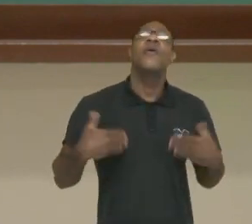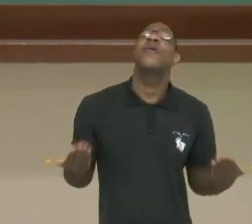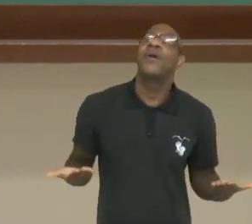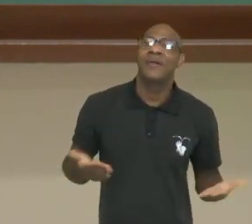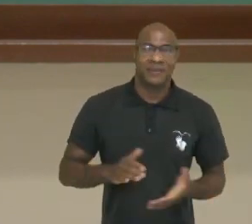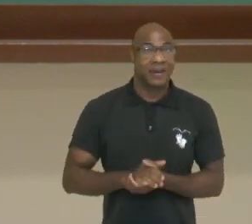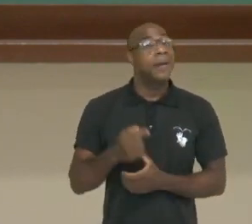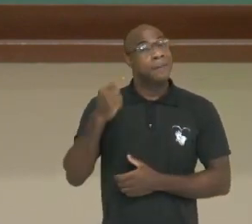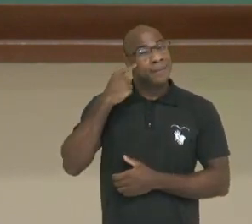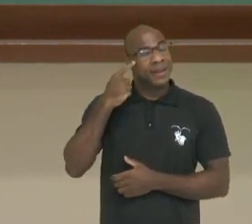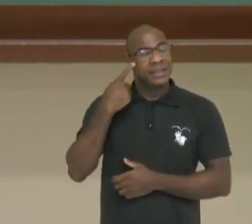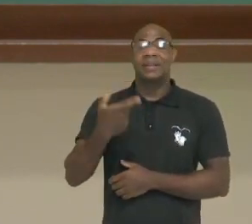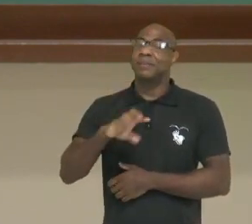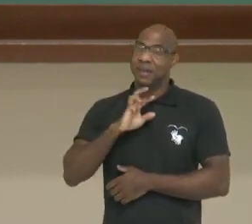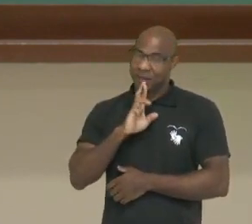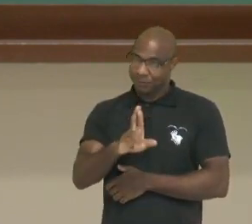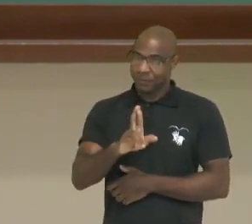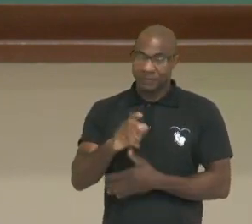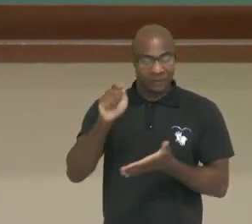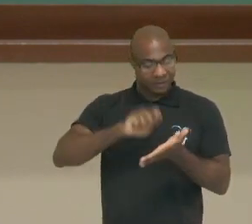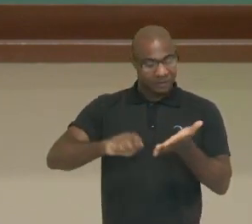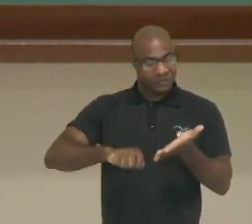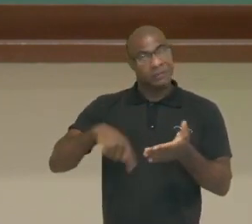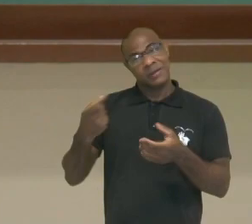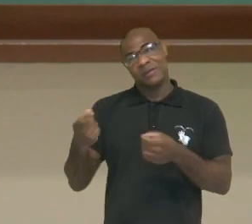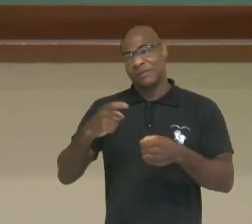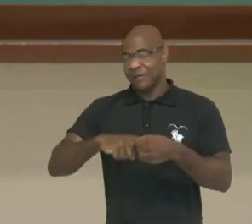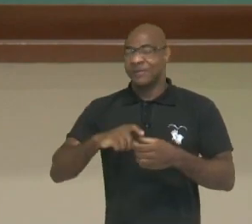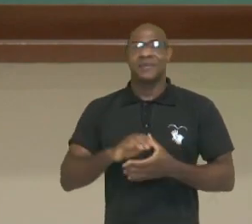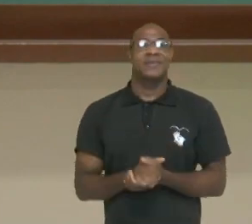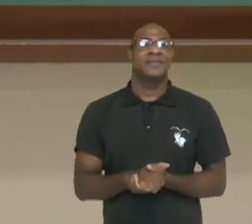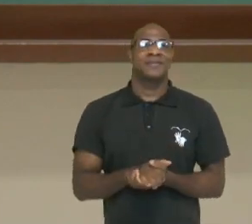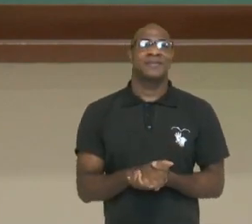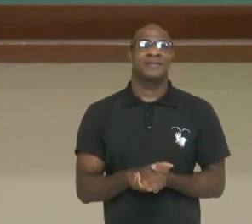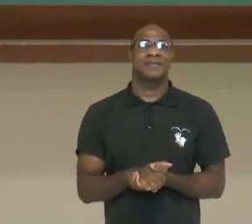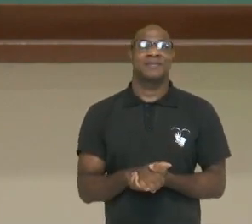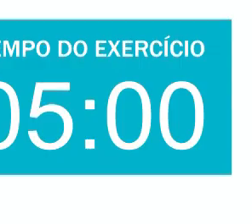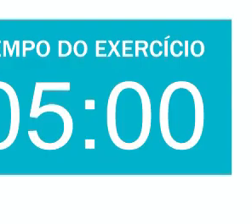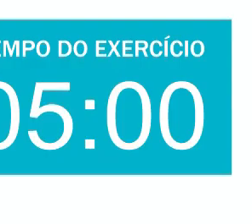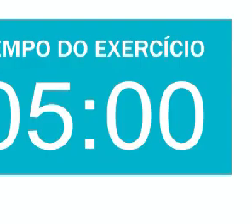redijam a resposta. Eu confio em vocês. Estou aguardando.